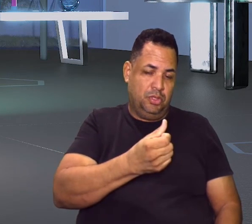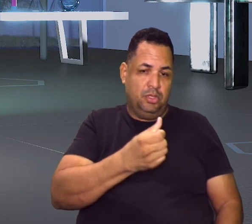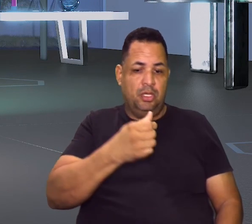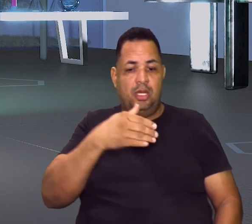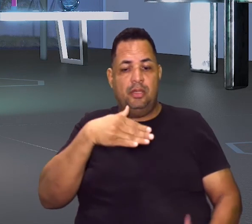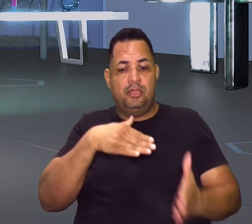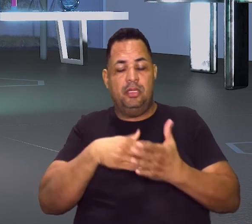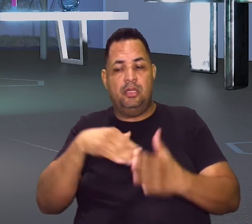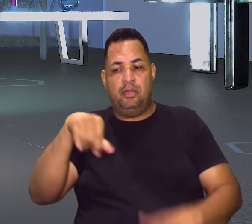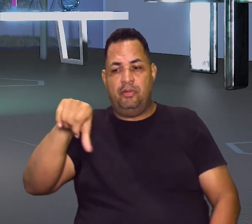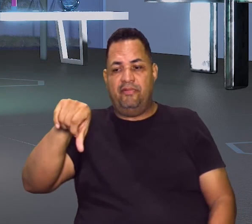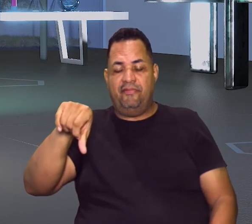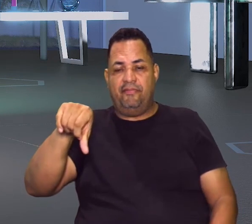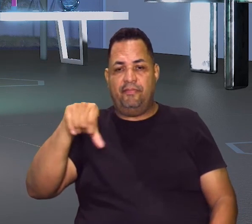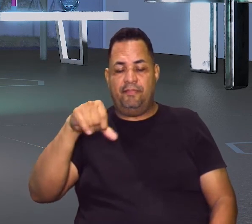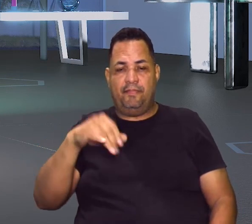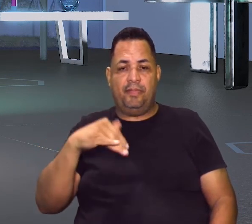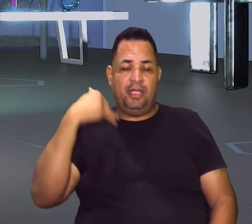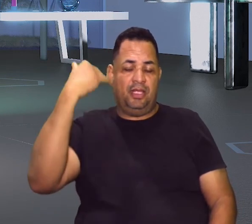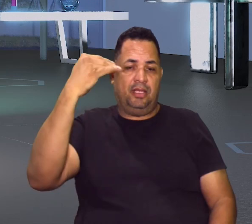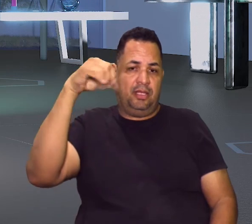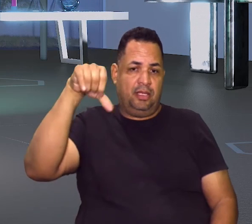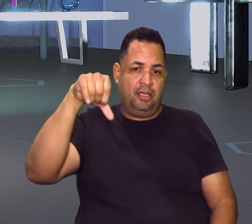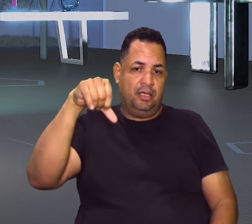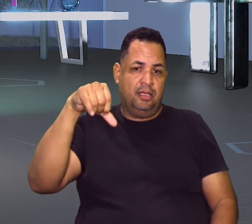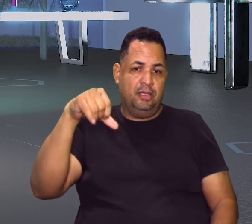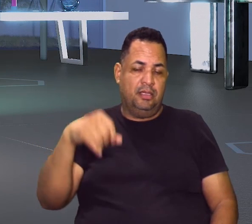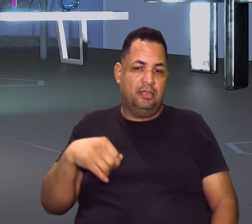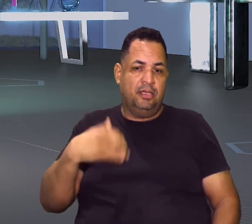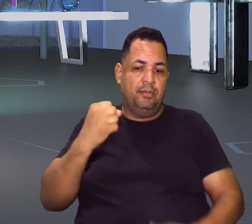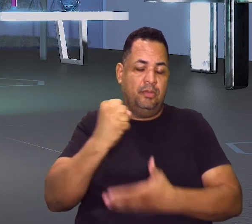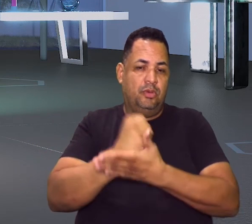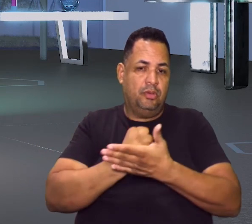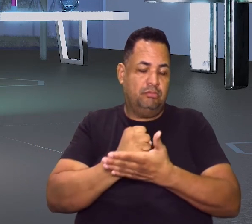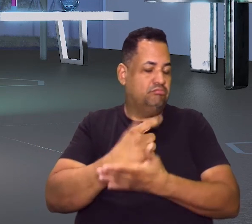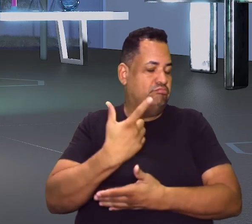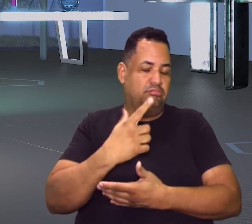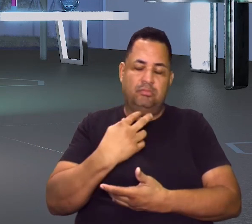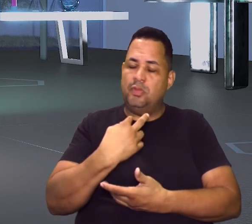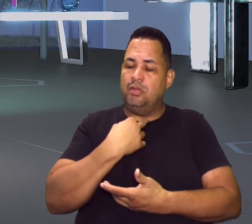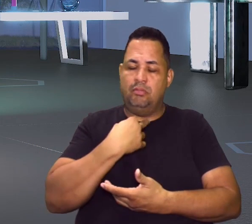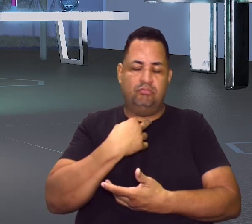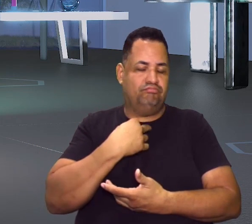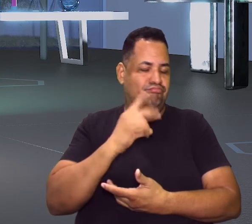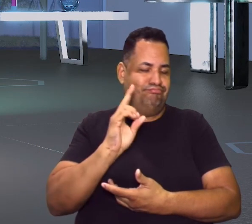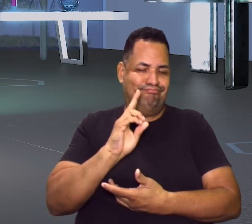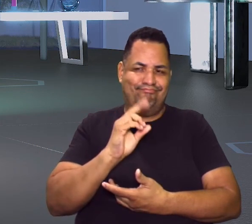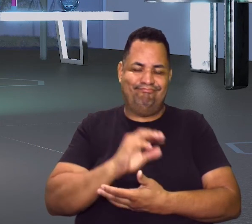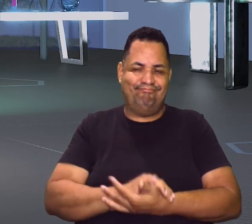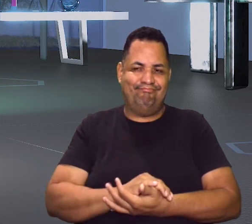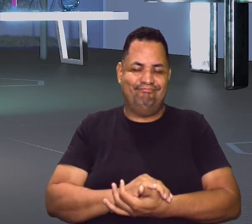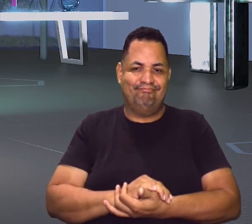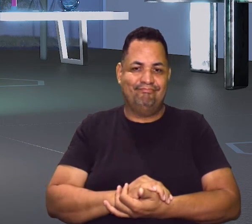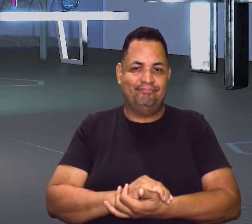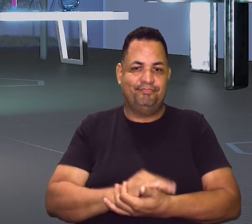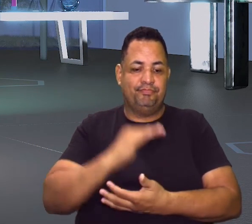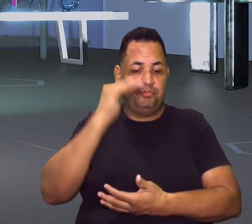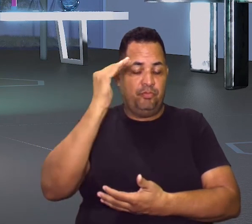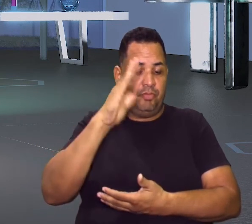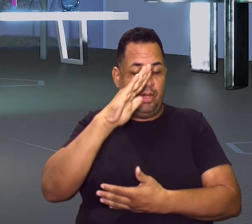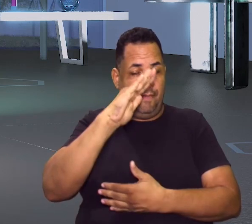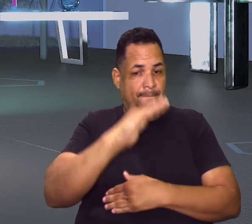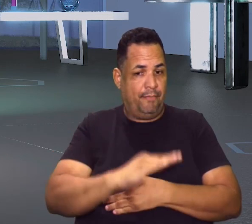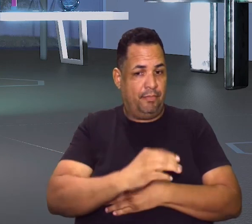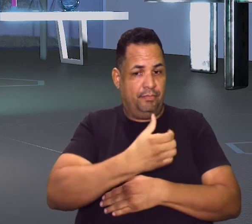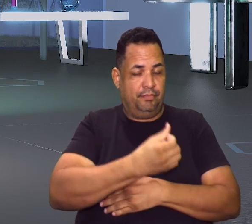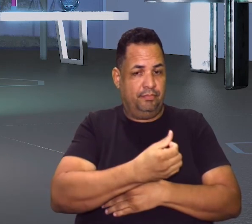e 9. Acima de 9, está muito básica, não serve para o organismo. Abaixo de 6, se